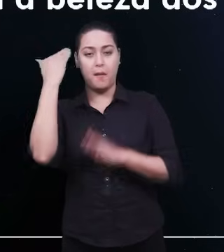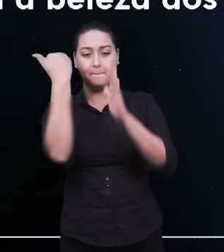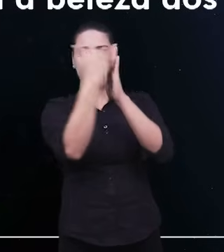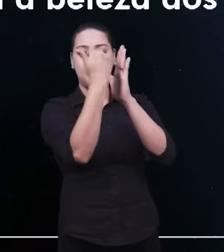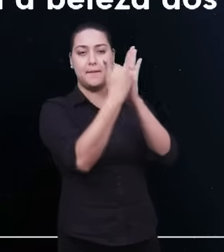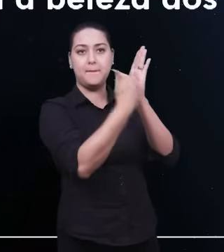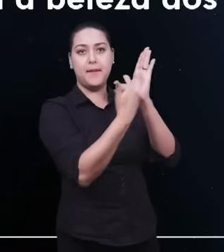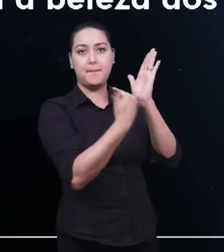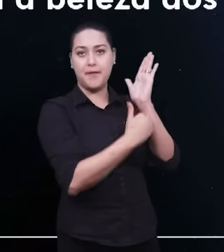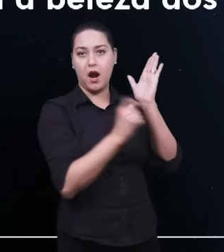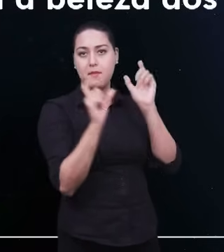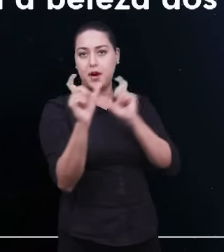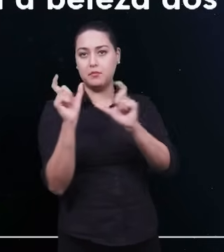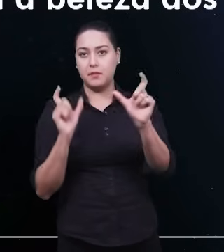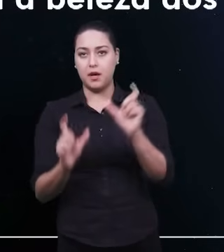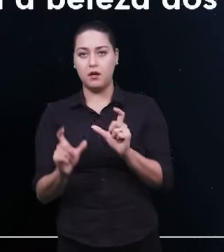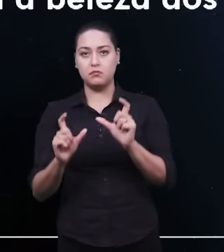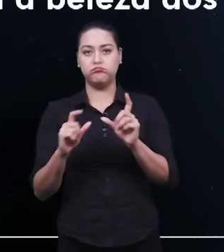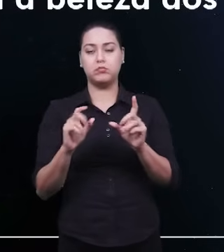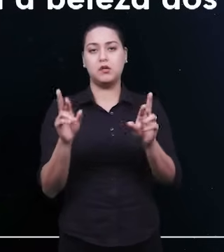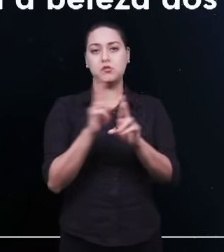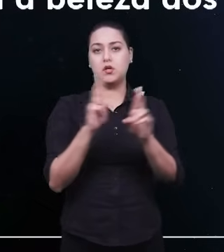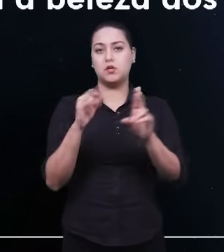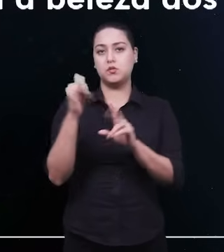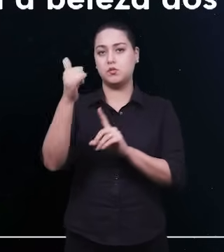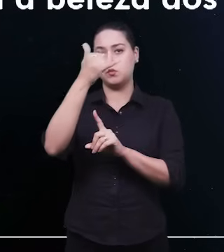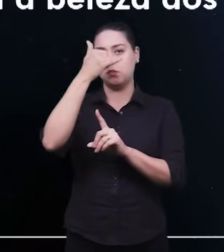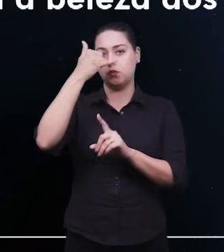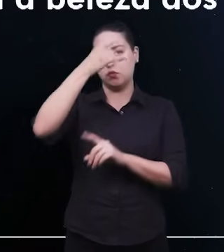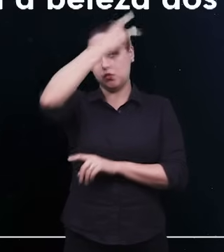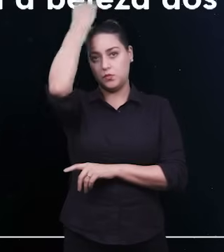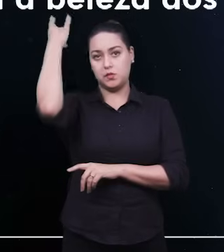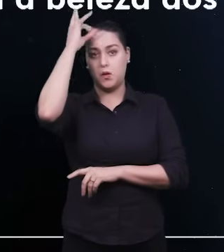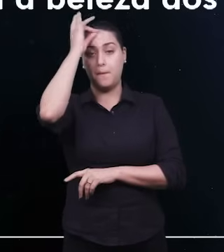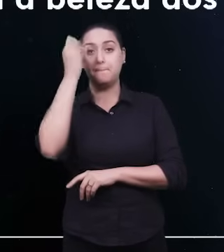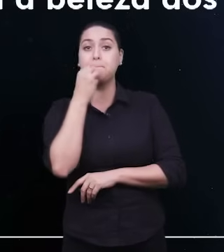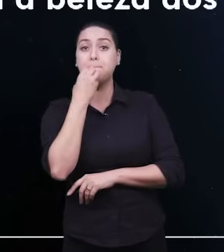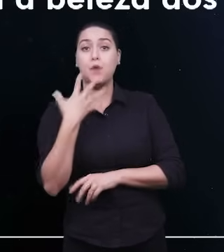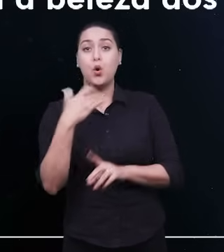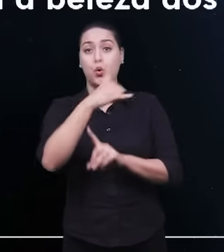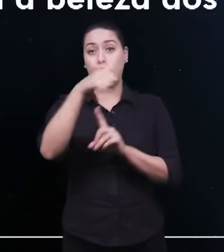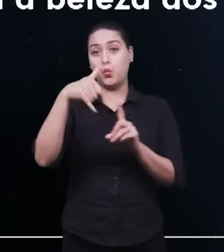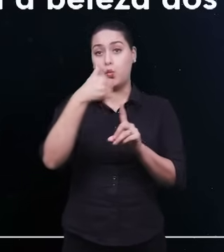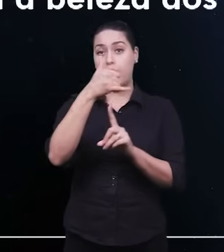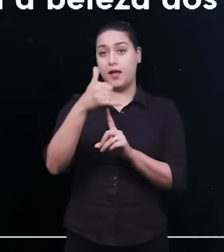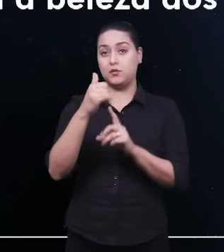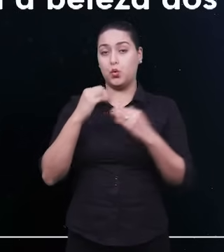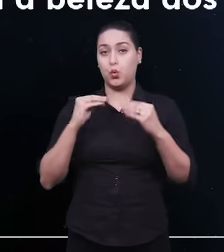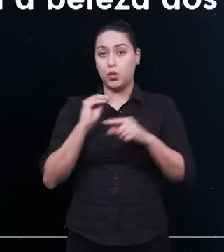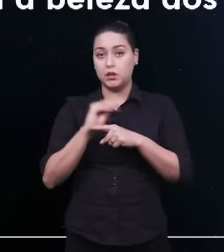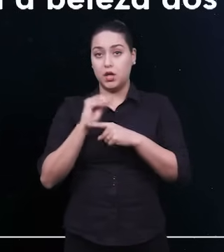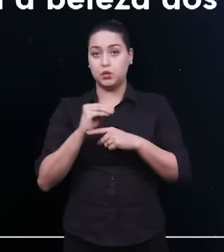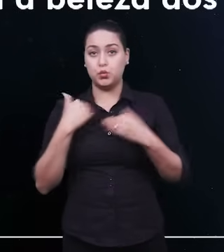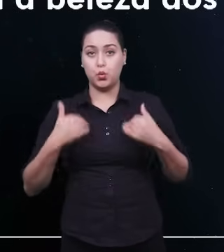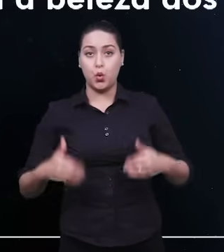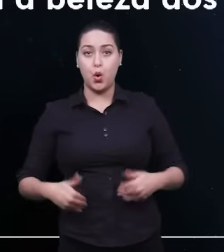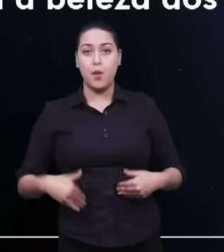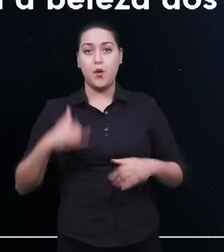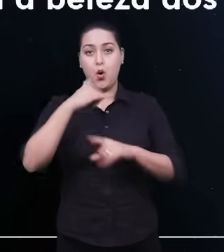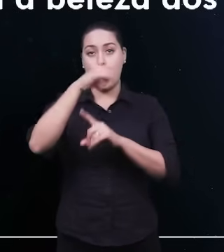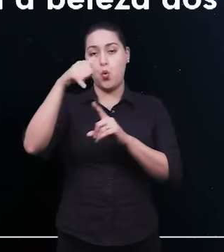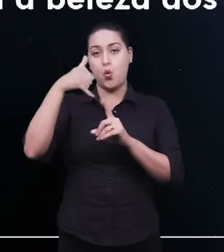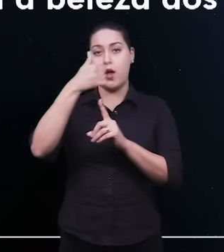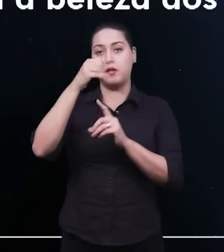elenca várias expressões associadas ao Espírito Santo. São bons os teus ungüentos, preservação do corpo, unguento